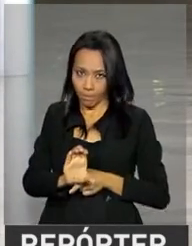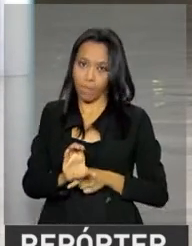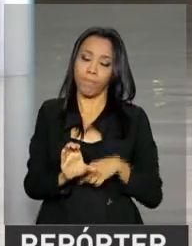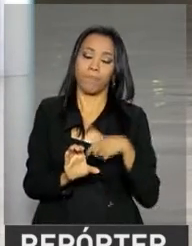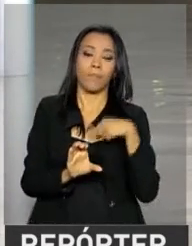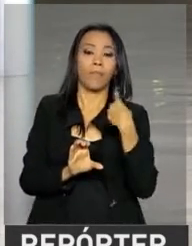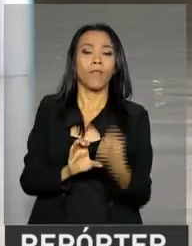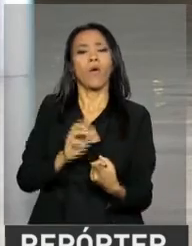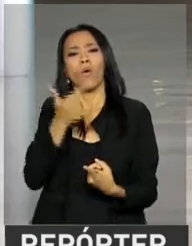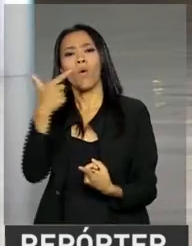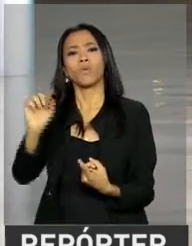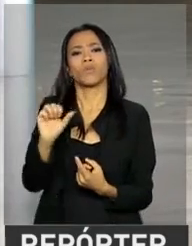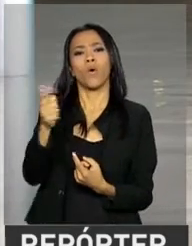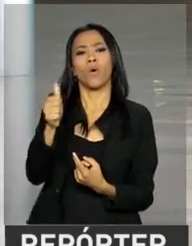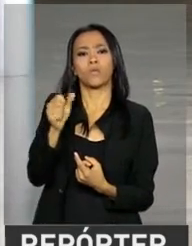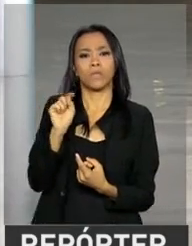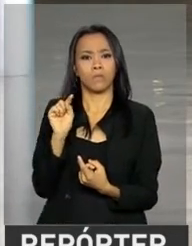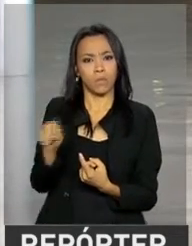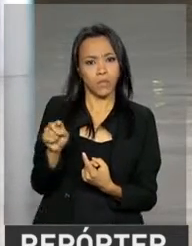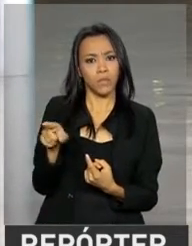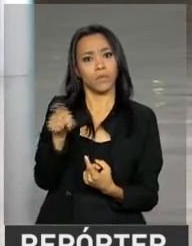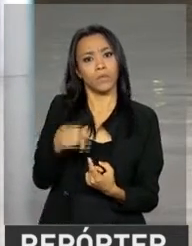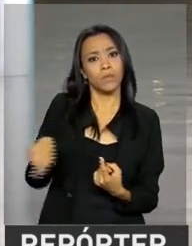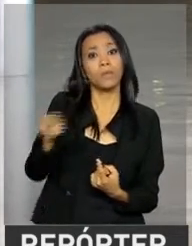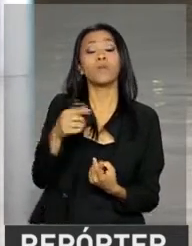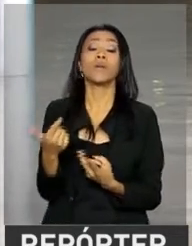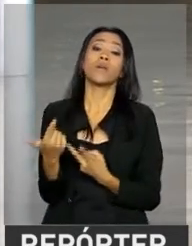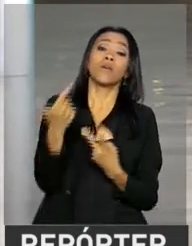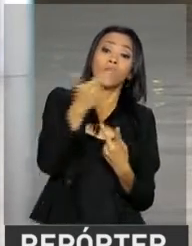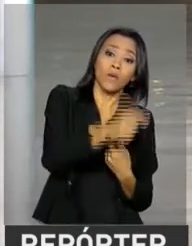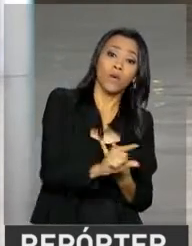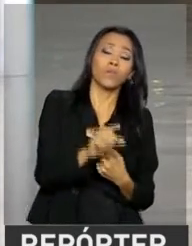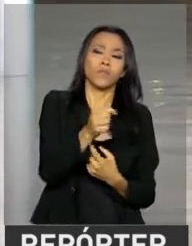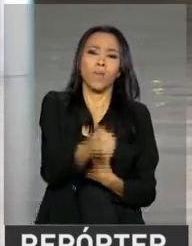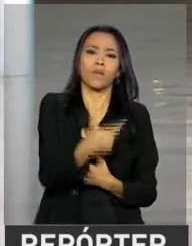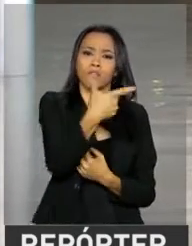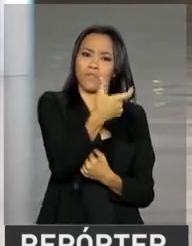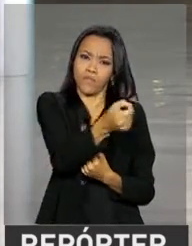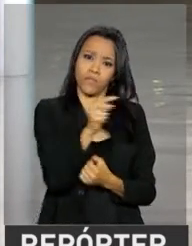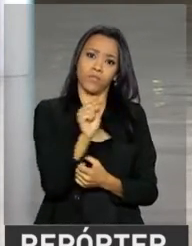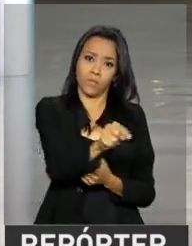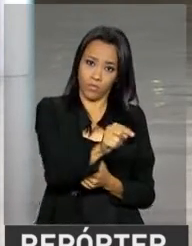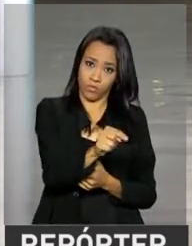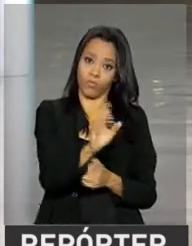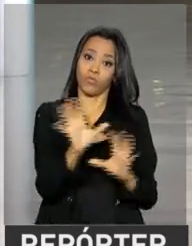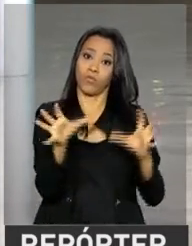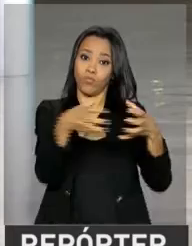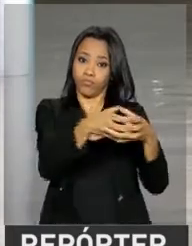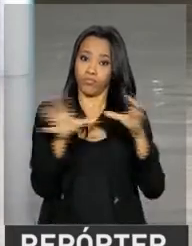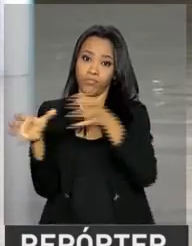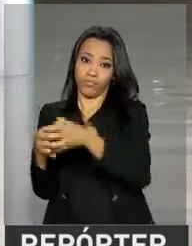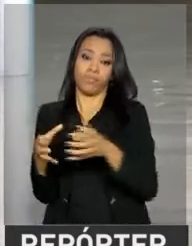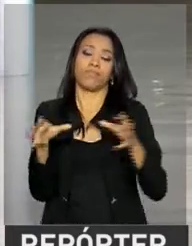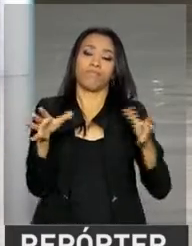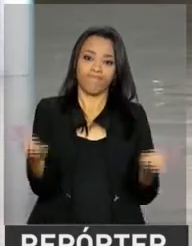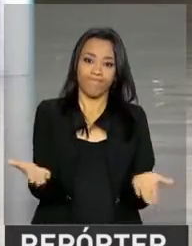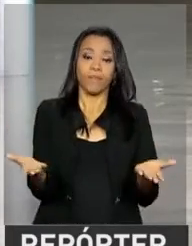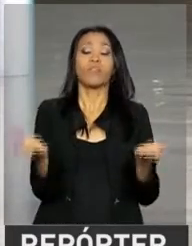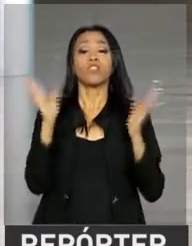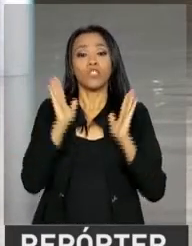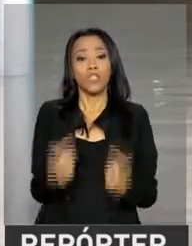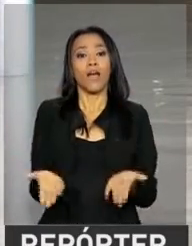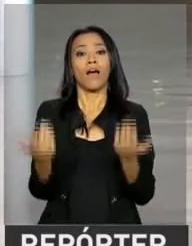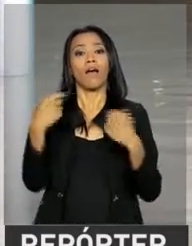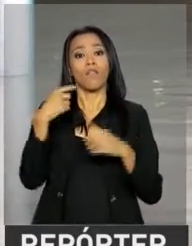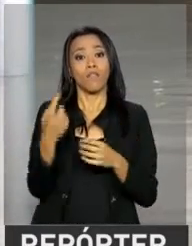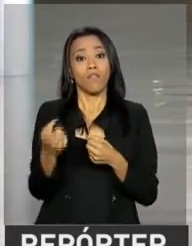11 mil na modalidade entidades e quase 20 mil na modalidade rural ao mesmo tempo foram retomadas